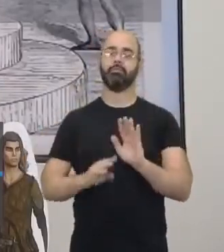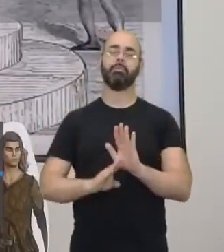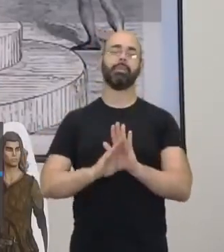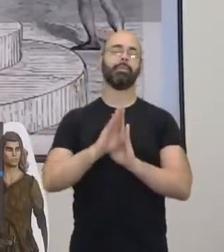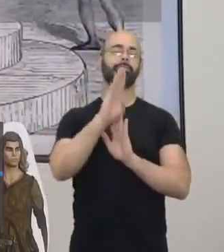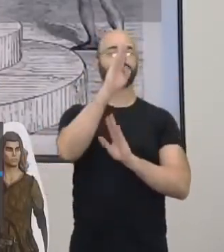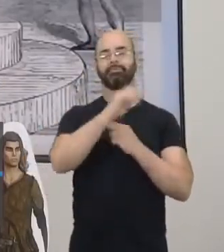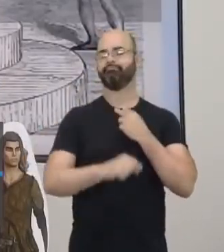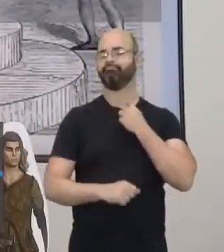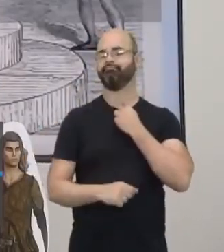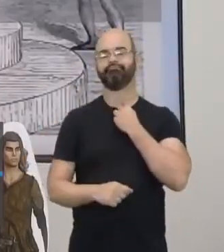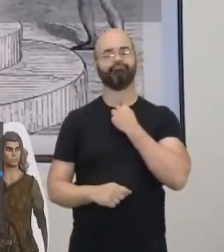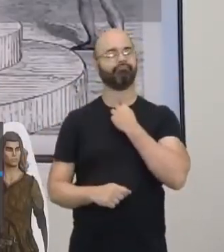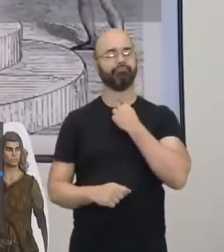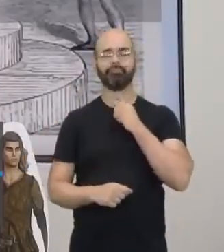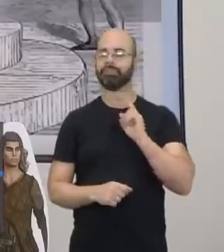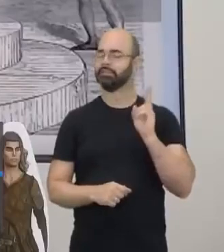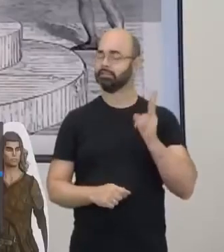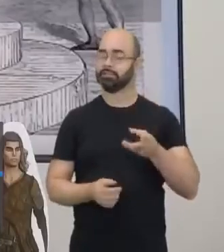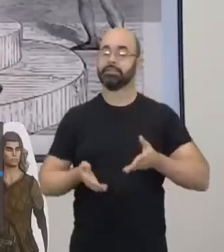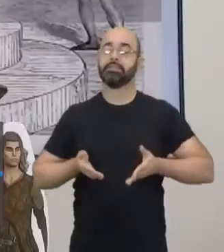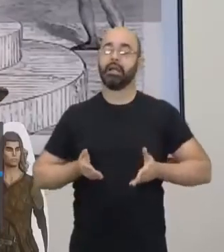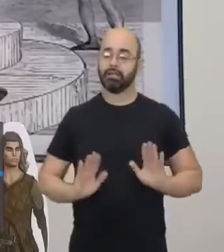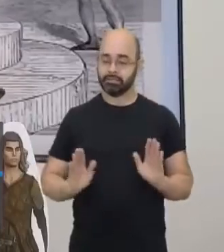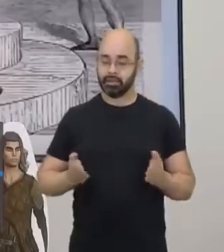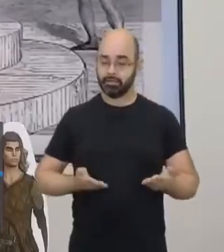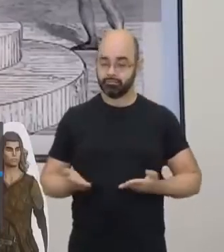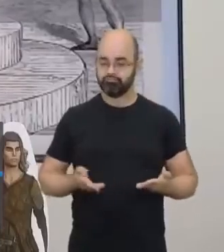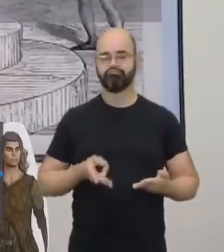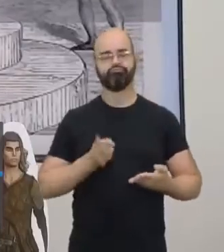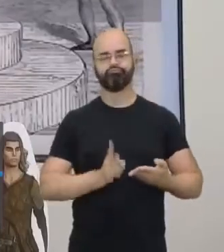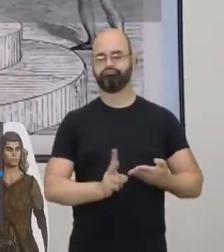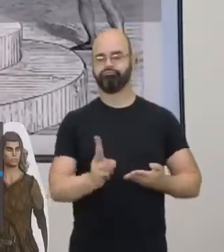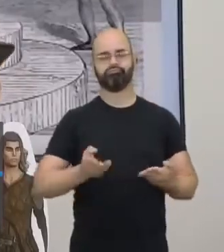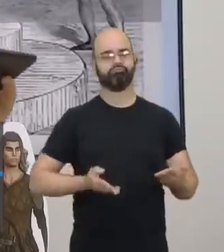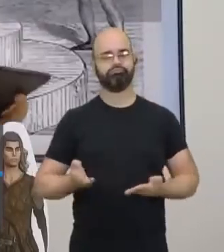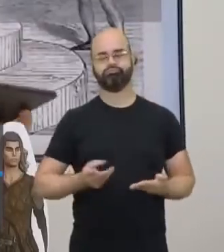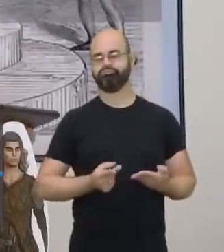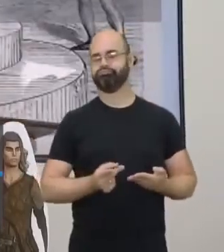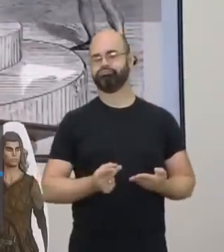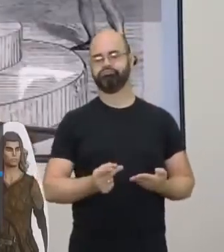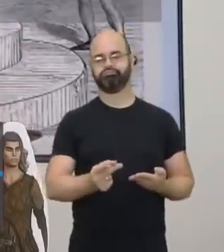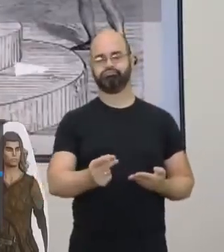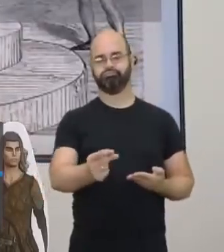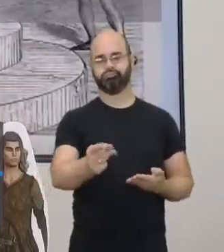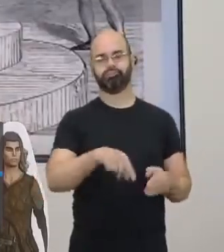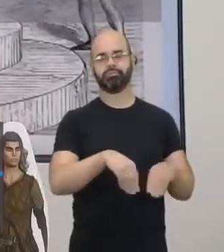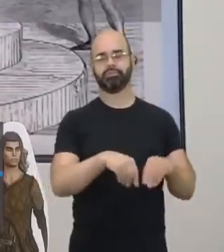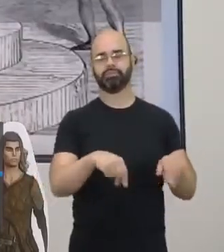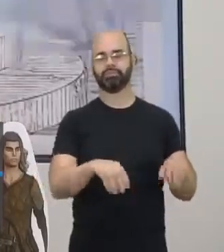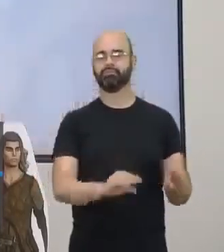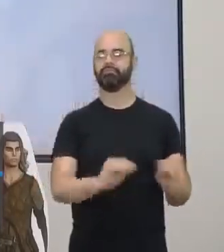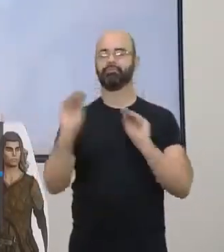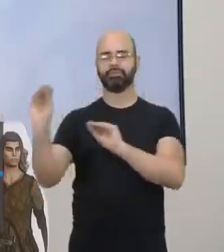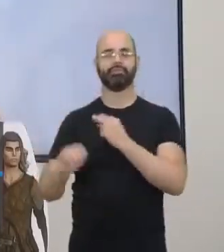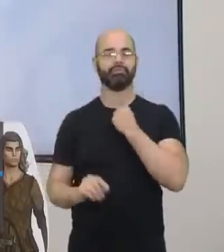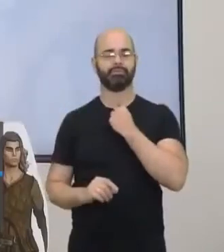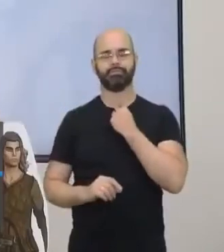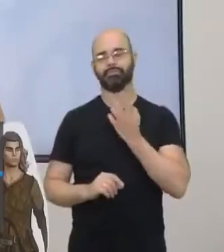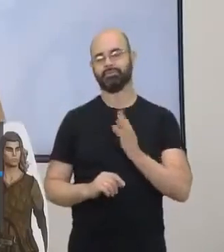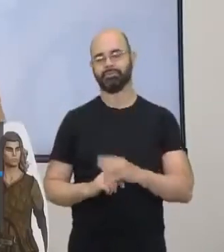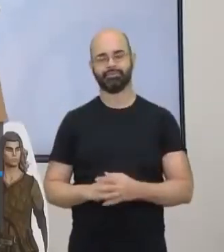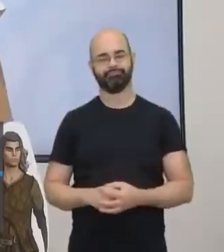socialmente, né, sair da posição de servo para nobre, e também eles não podem sair da terra. Professores, a aula está